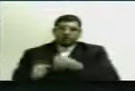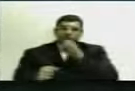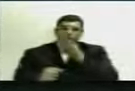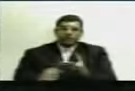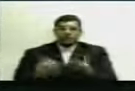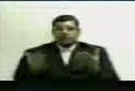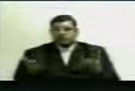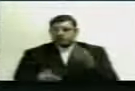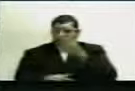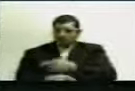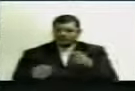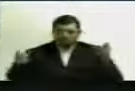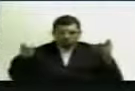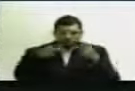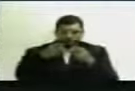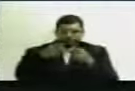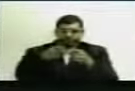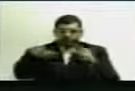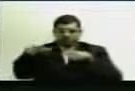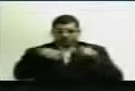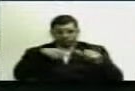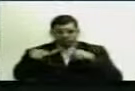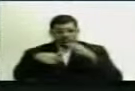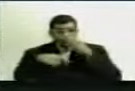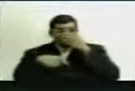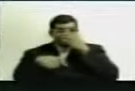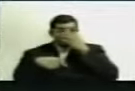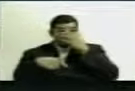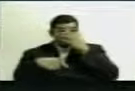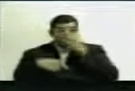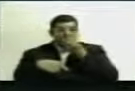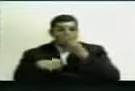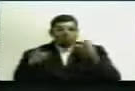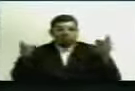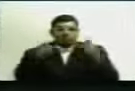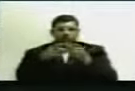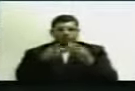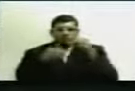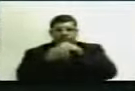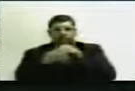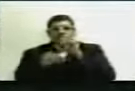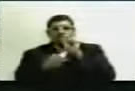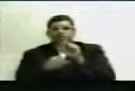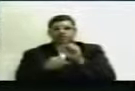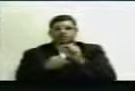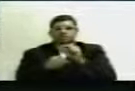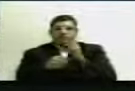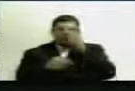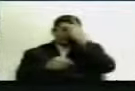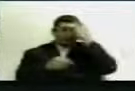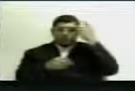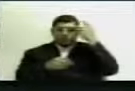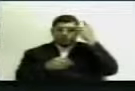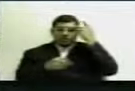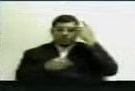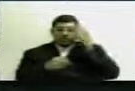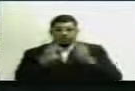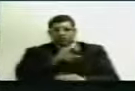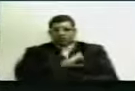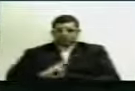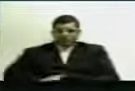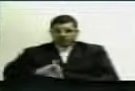Isso apequena este poder e apequena, inclusive, a figura do deputado Josué